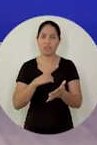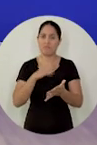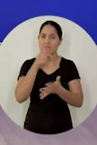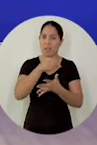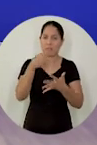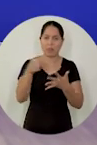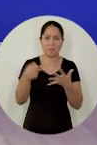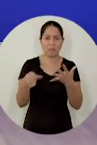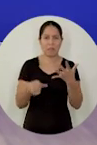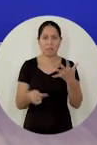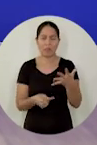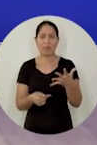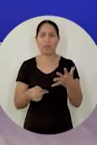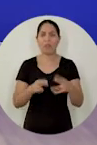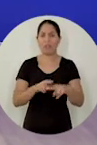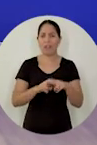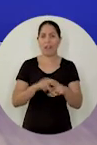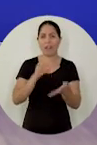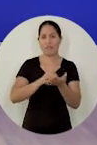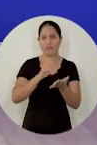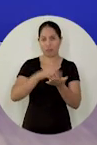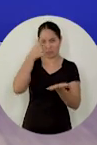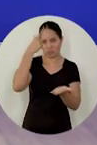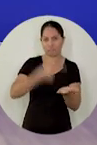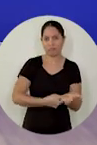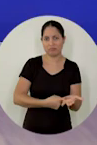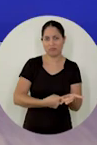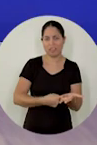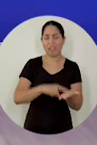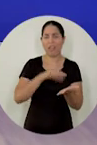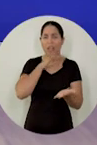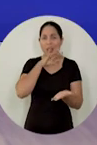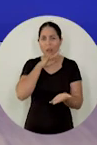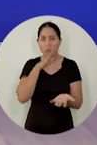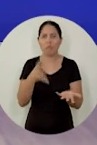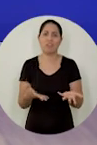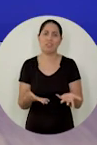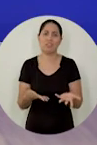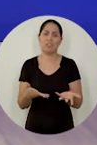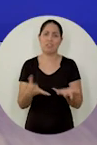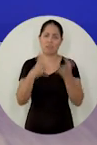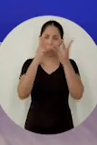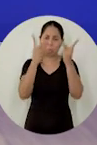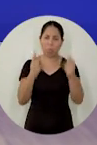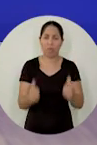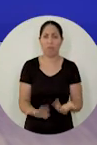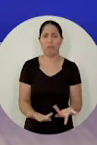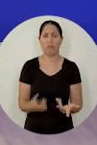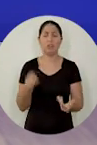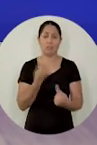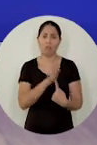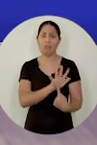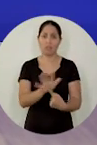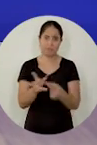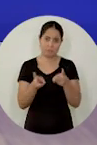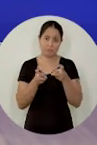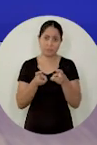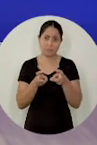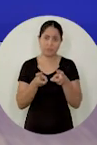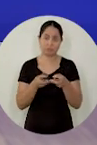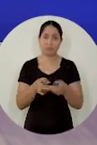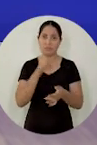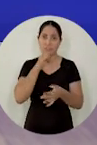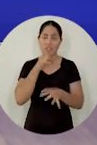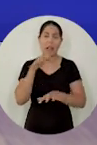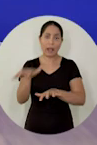as consequências advindas do seu descumprimento são catastróficas e estão claramente demonstradas a todos.